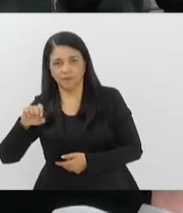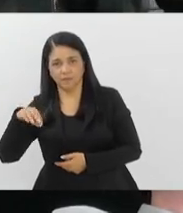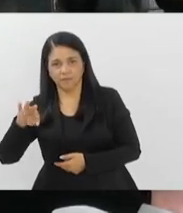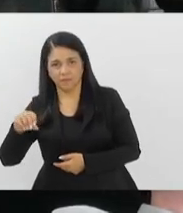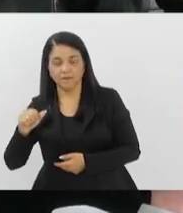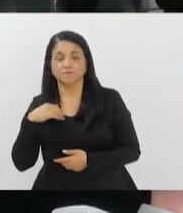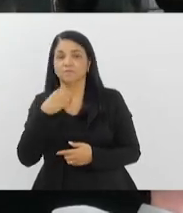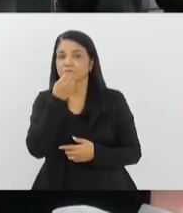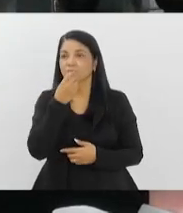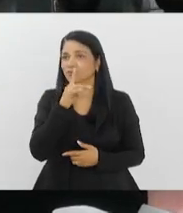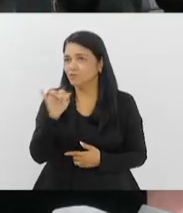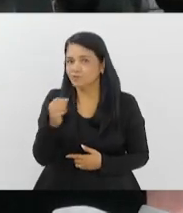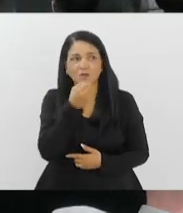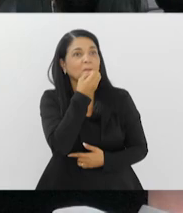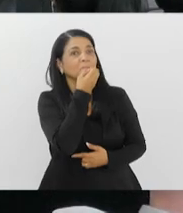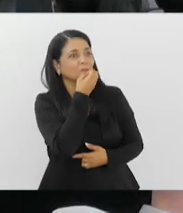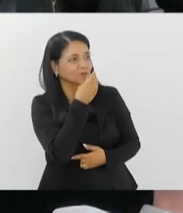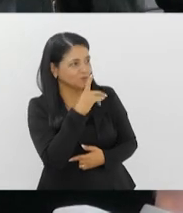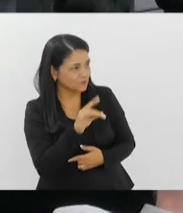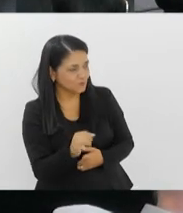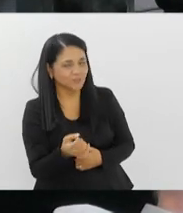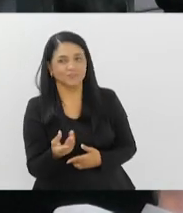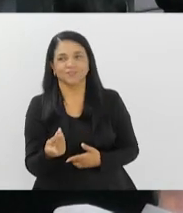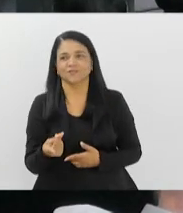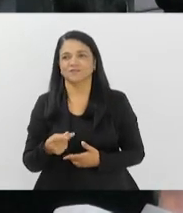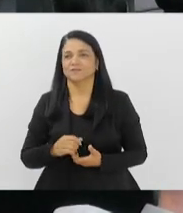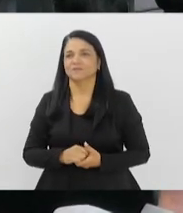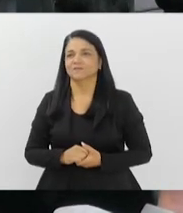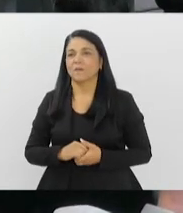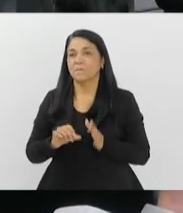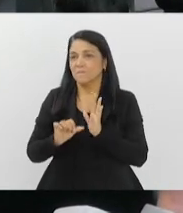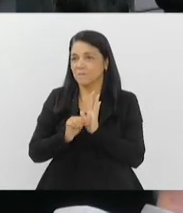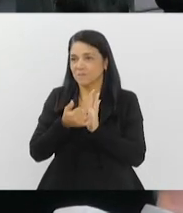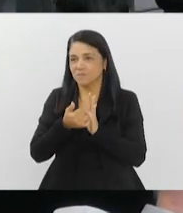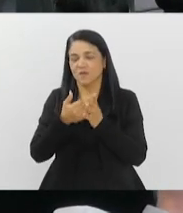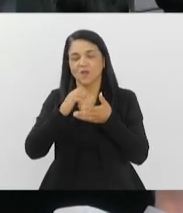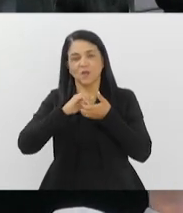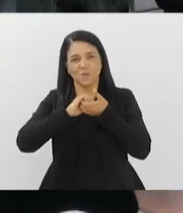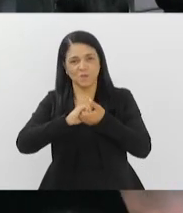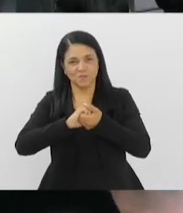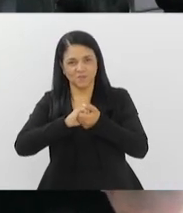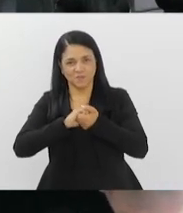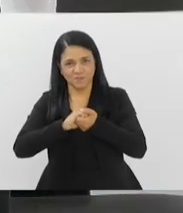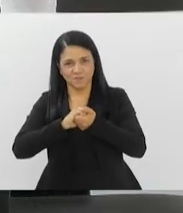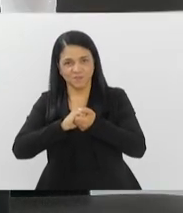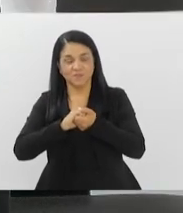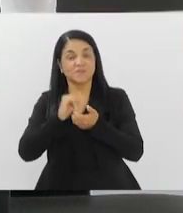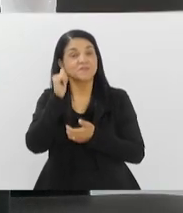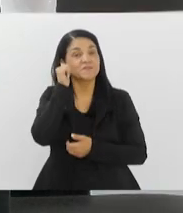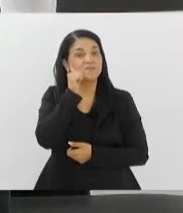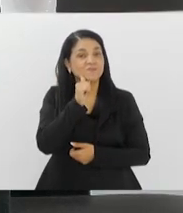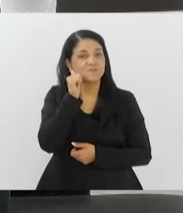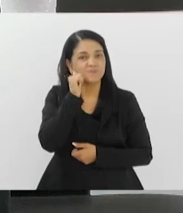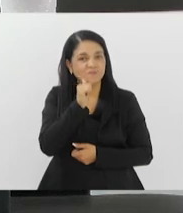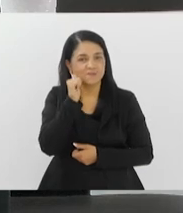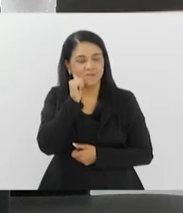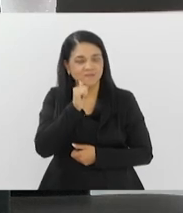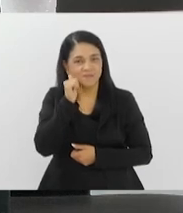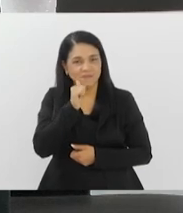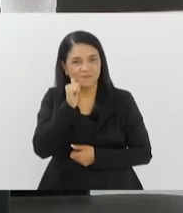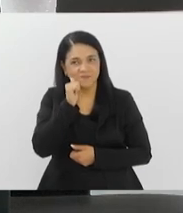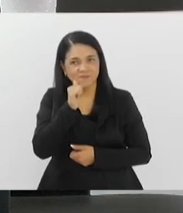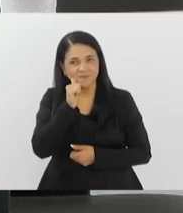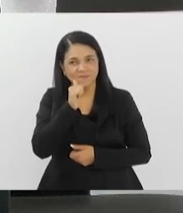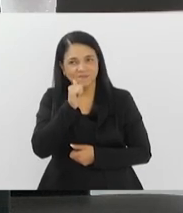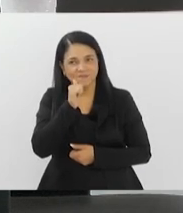Bom dia. Bom, gente, eu primeiramente quero cumprimentar as mulheres, né? Que